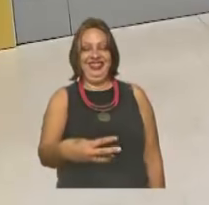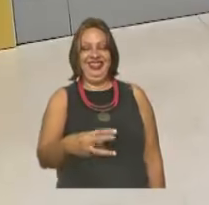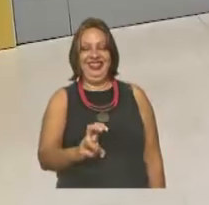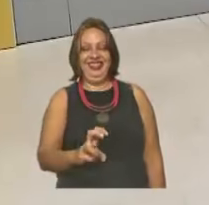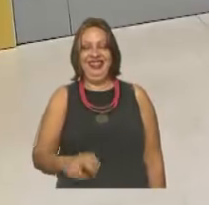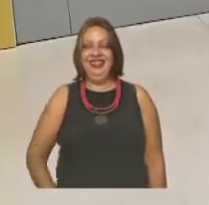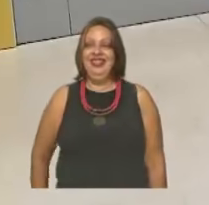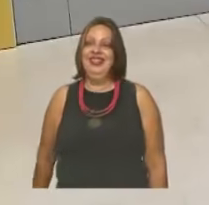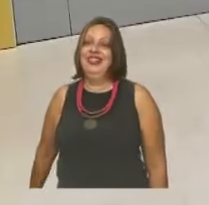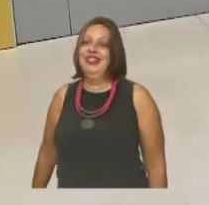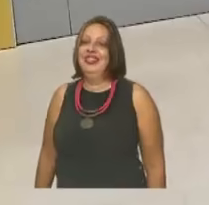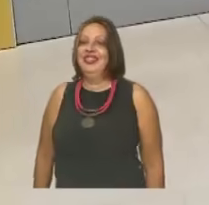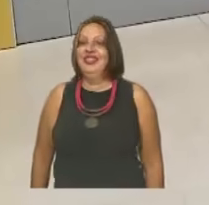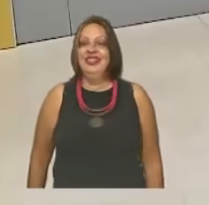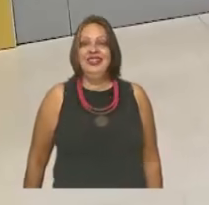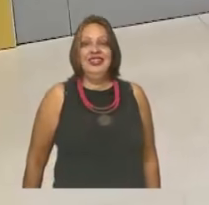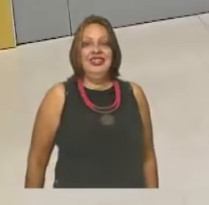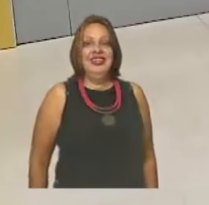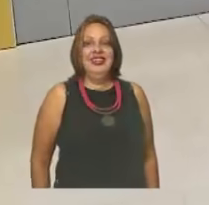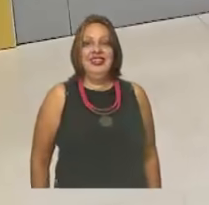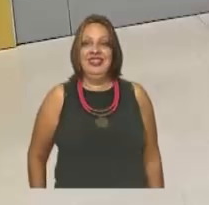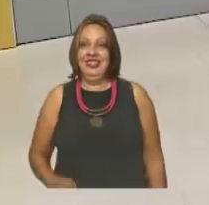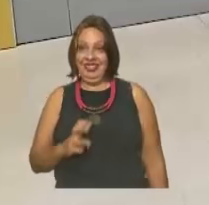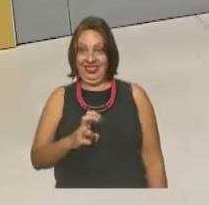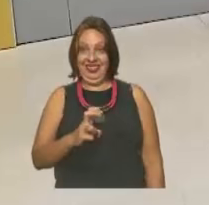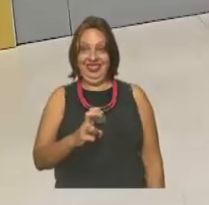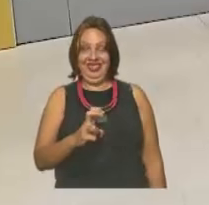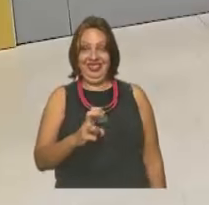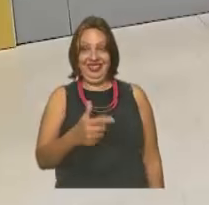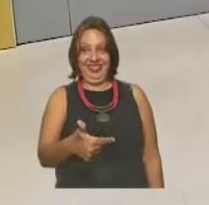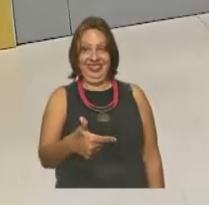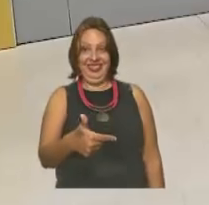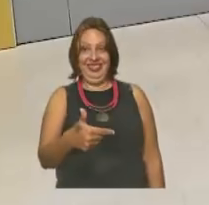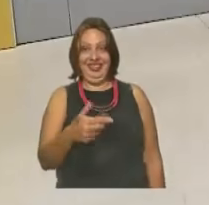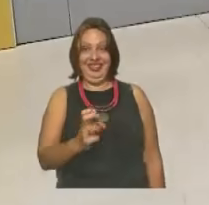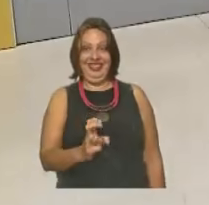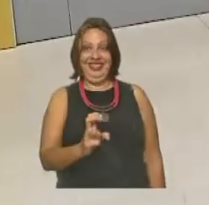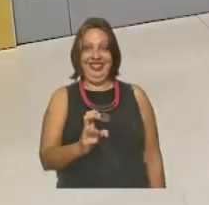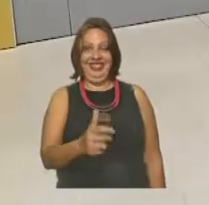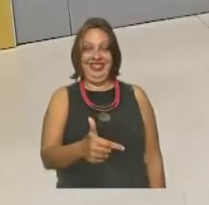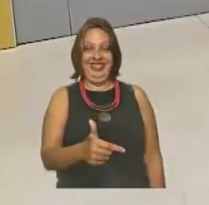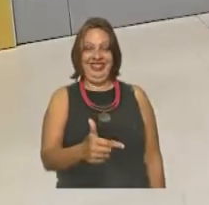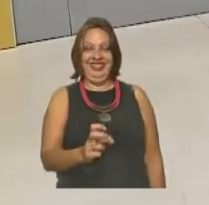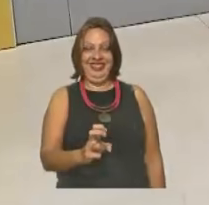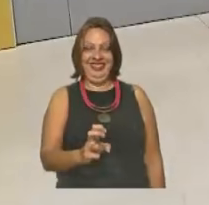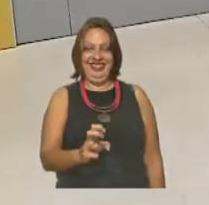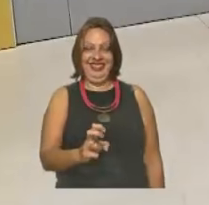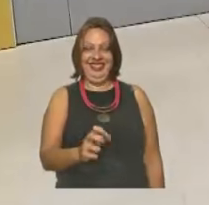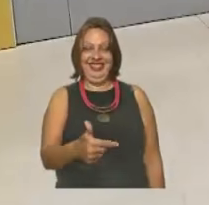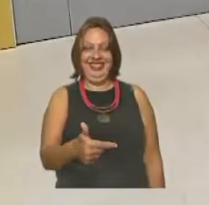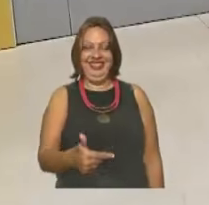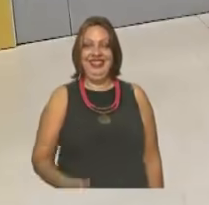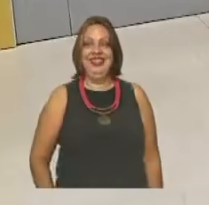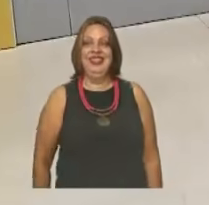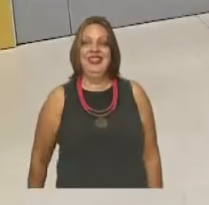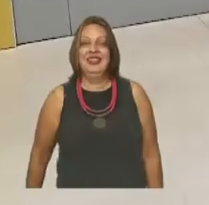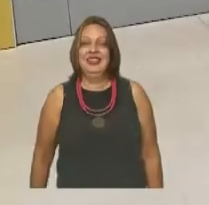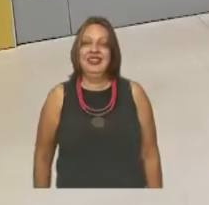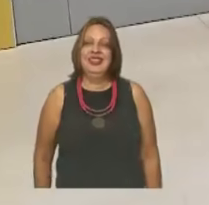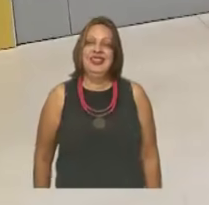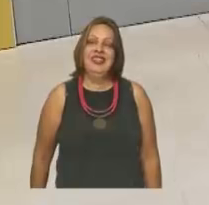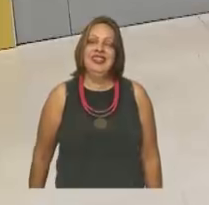35, 35, 35. E que tal agora 52, 52? Tá bom pra você